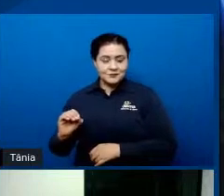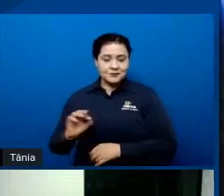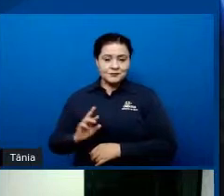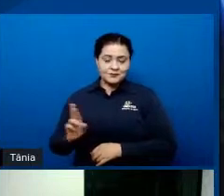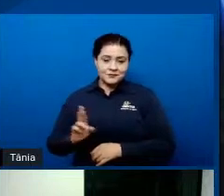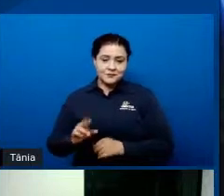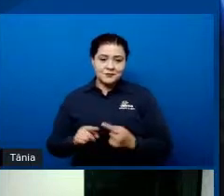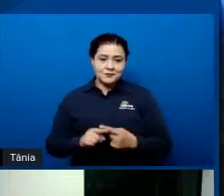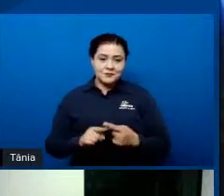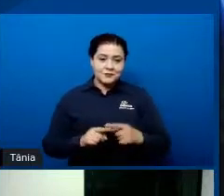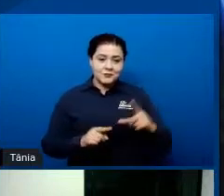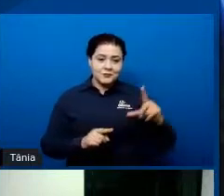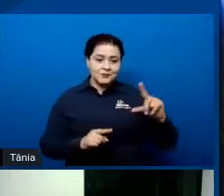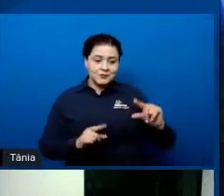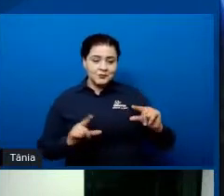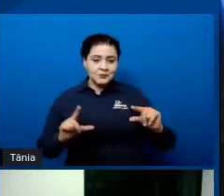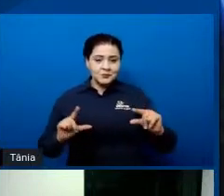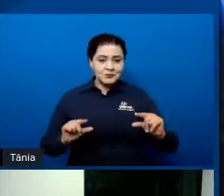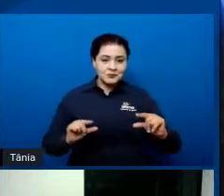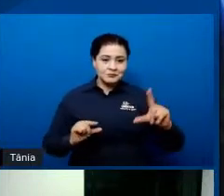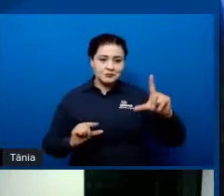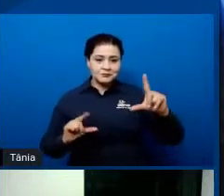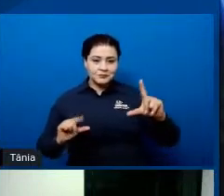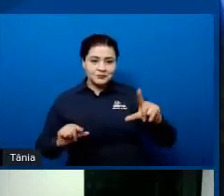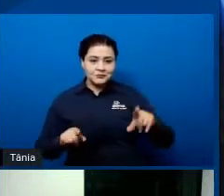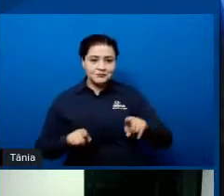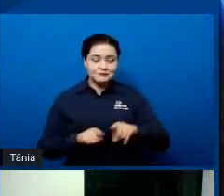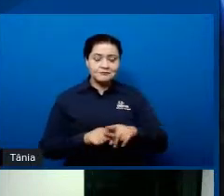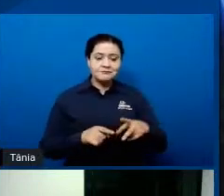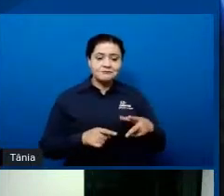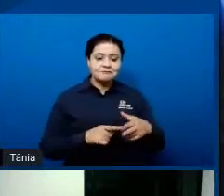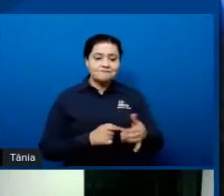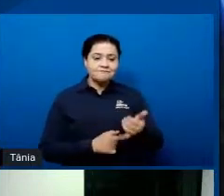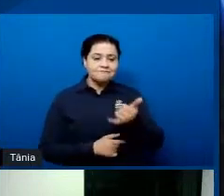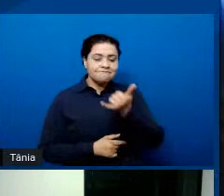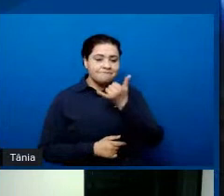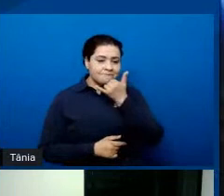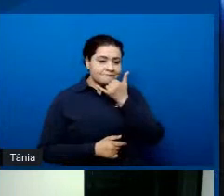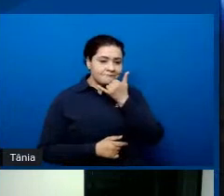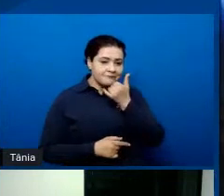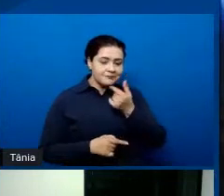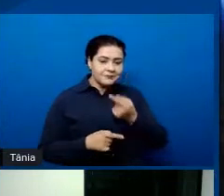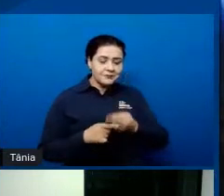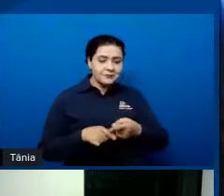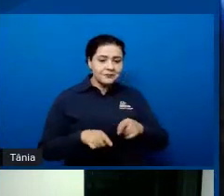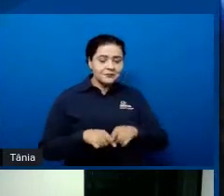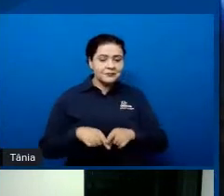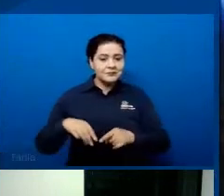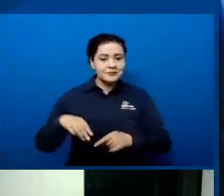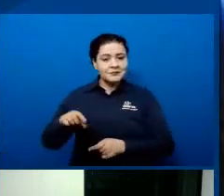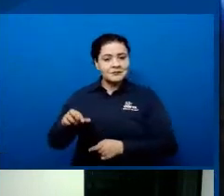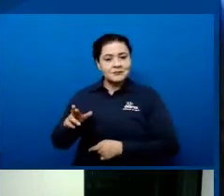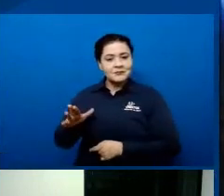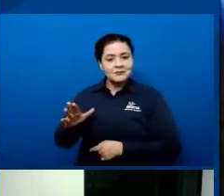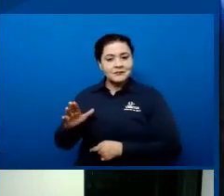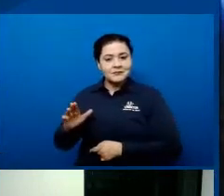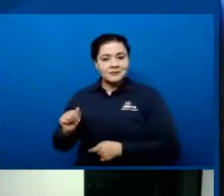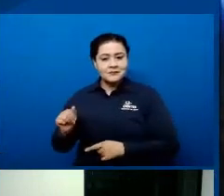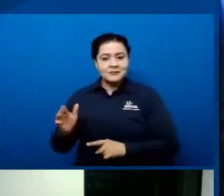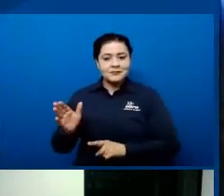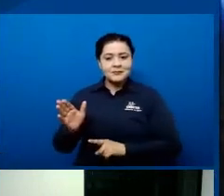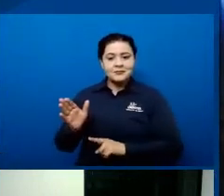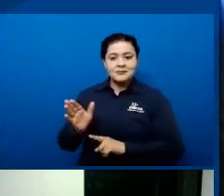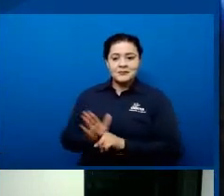ele não tem Davi? Mais... Oi? Ai, desculpa. A Márcia, ela perguntou se